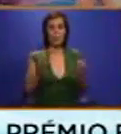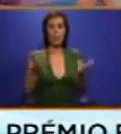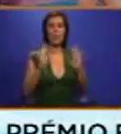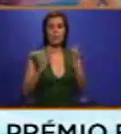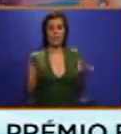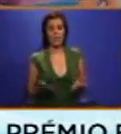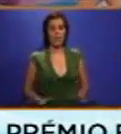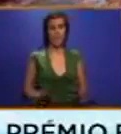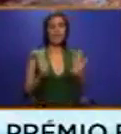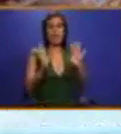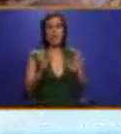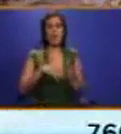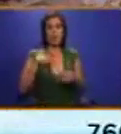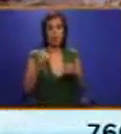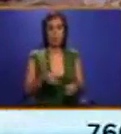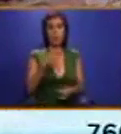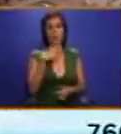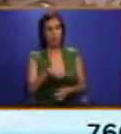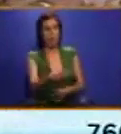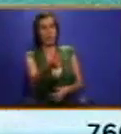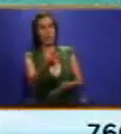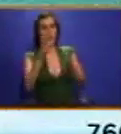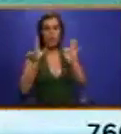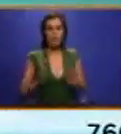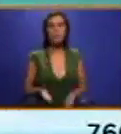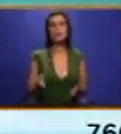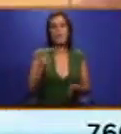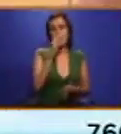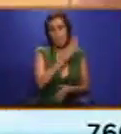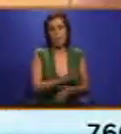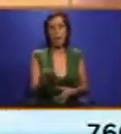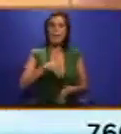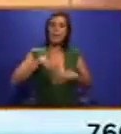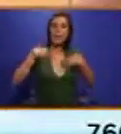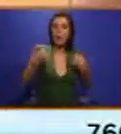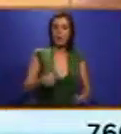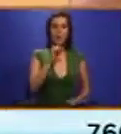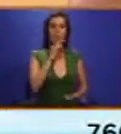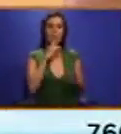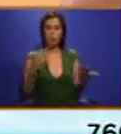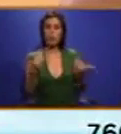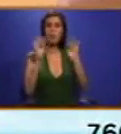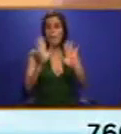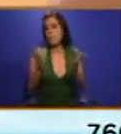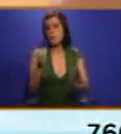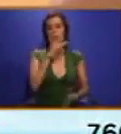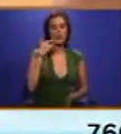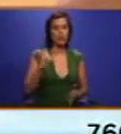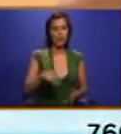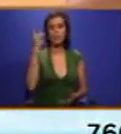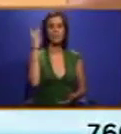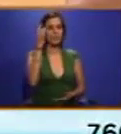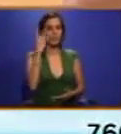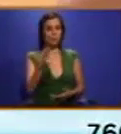elegância também seja uma criança de 2 anos pois ela tem que estar mesmo mais prática o mais confortável possível mas foi muito giro foi muito